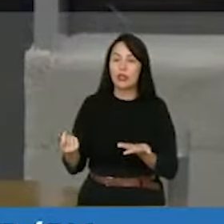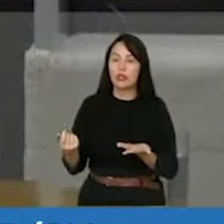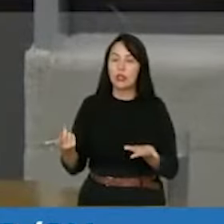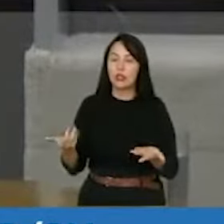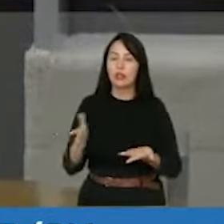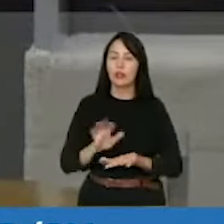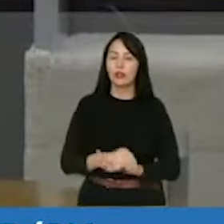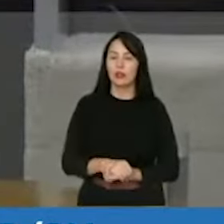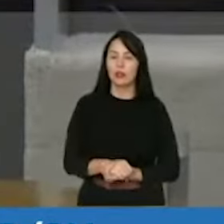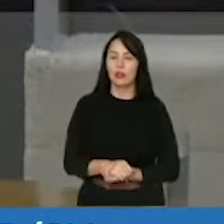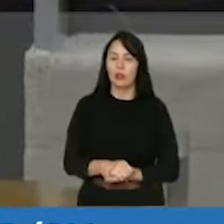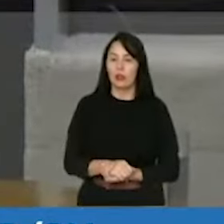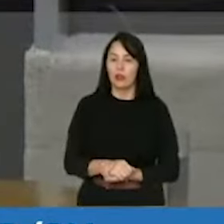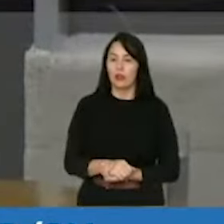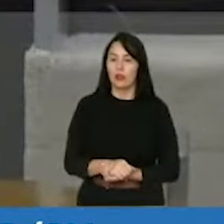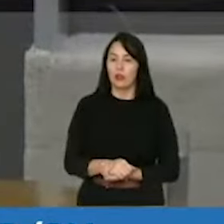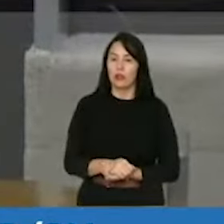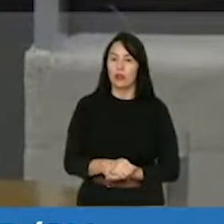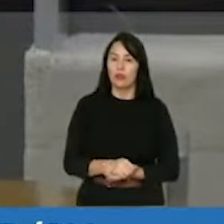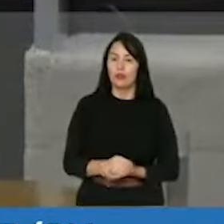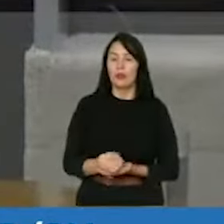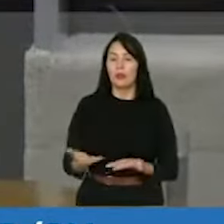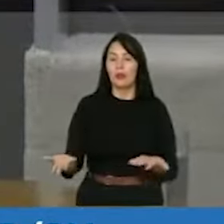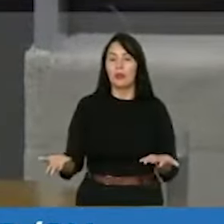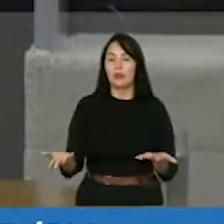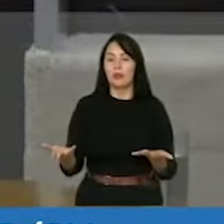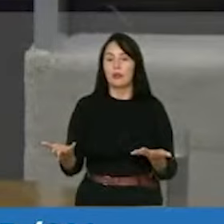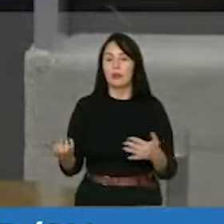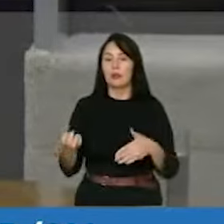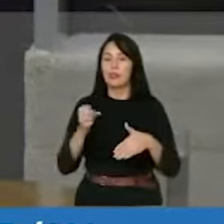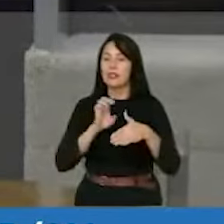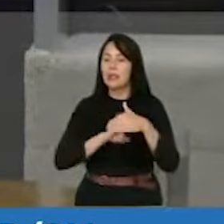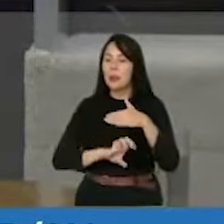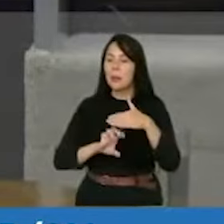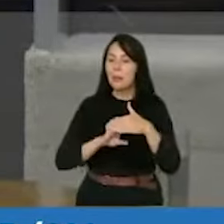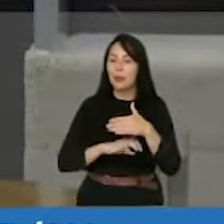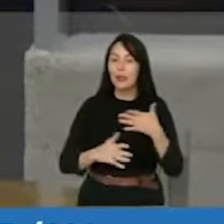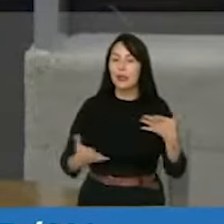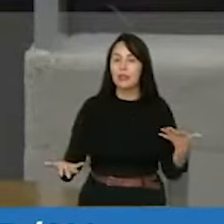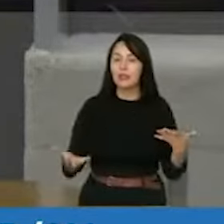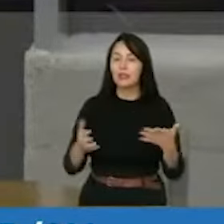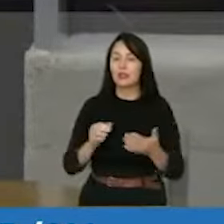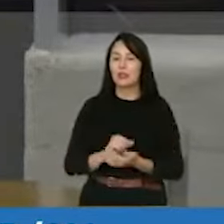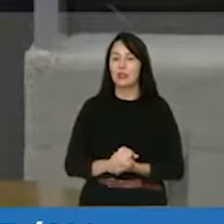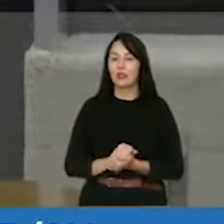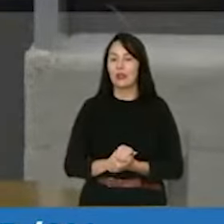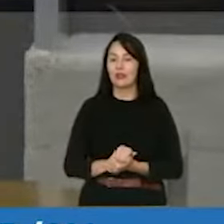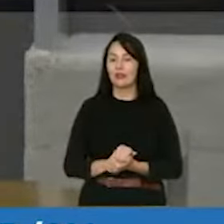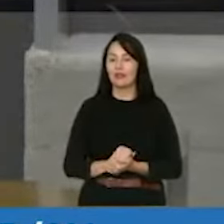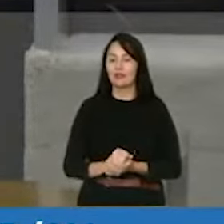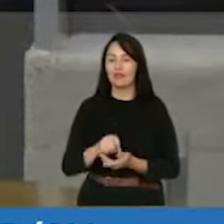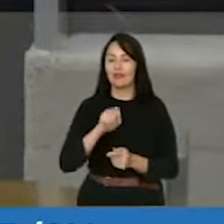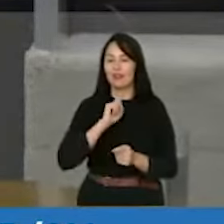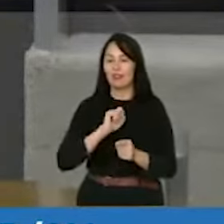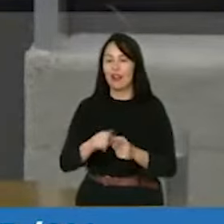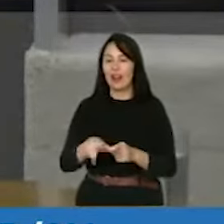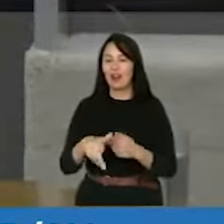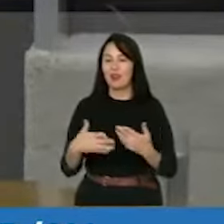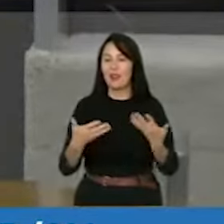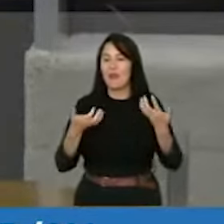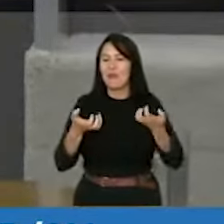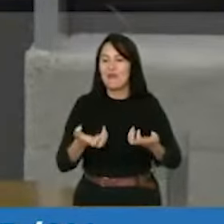senhores parlamentares, para aqueles e aquelas que querem se livrar do peso do aluguel.